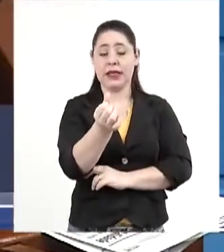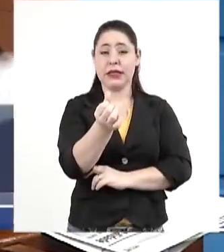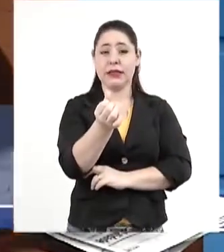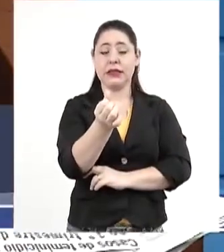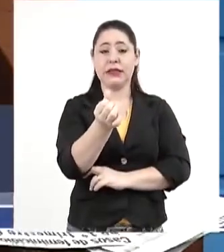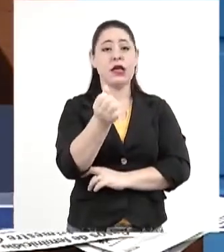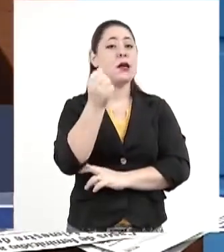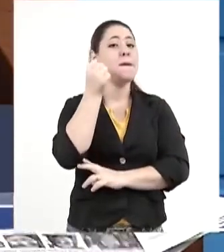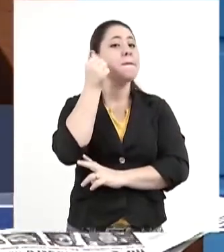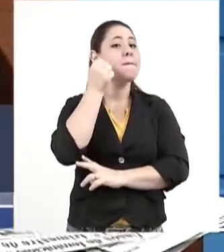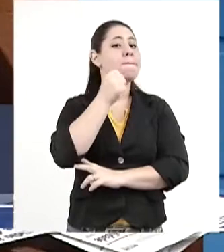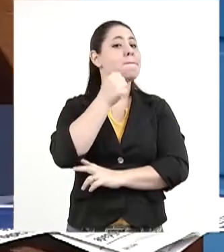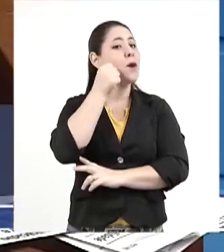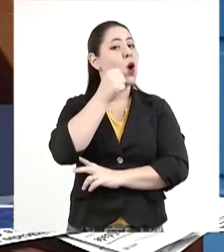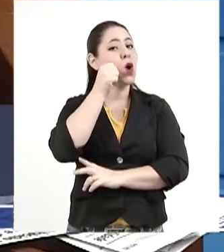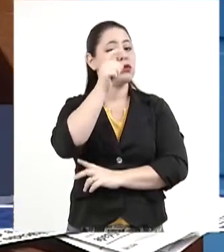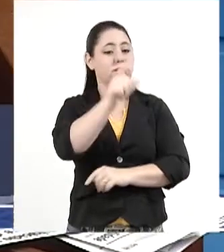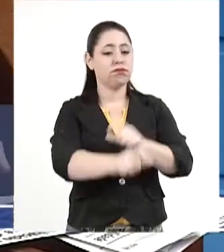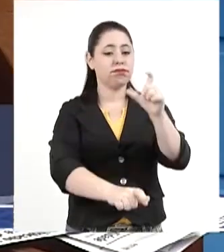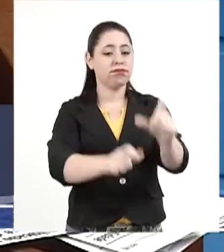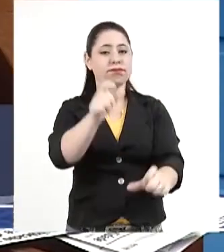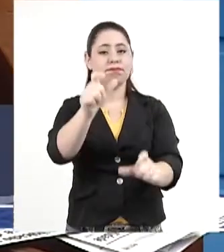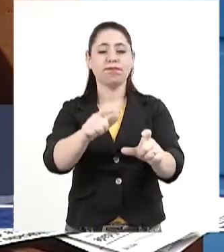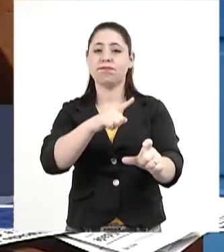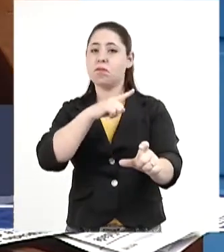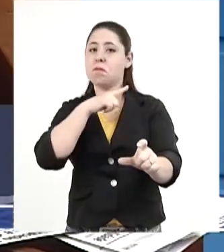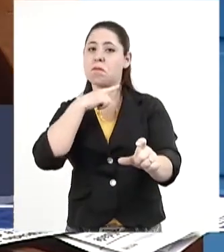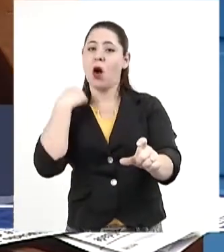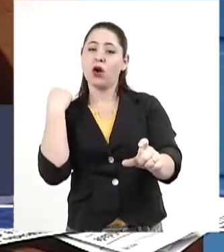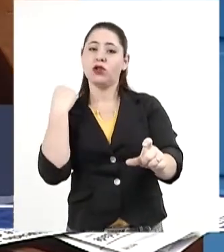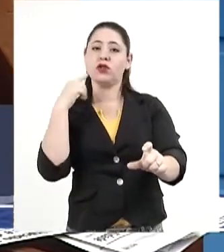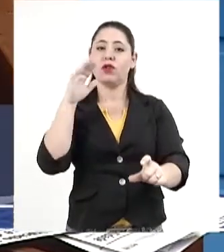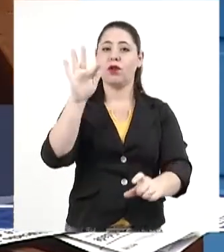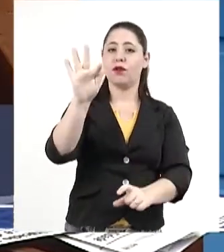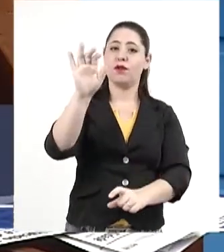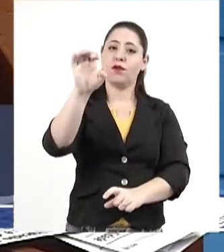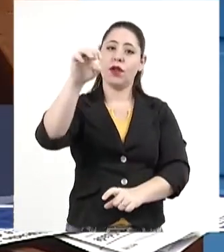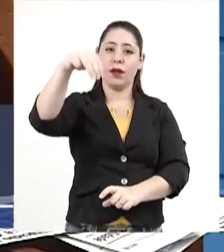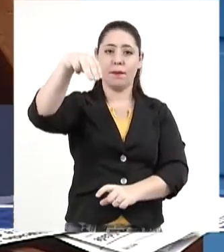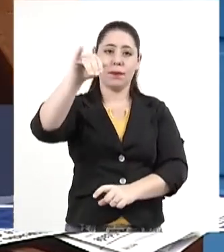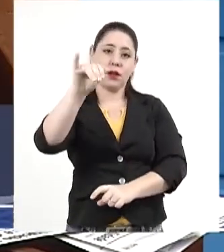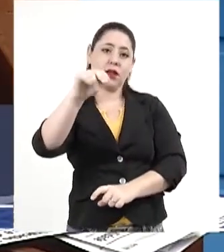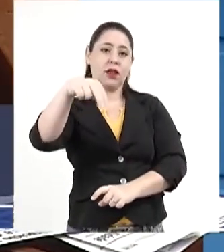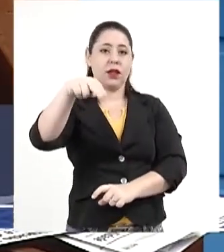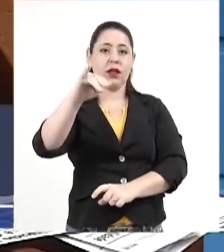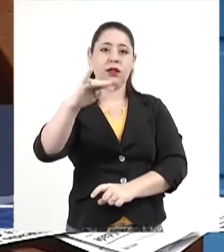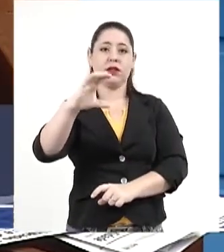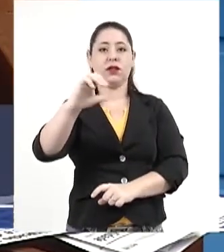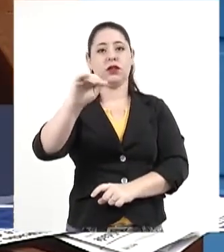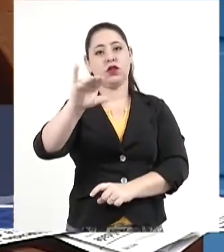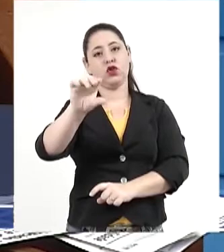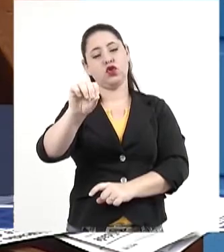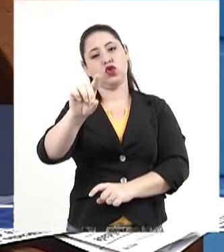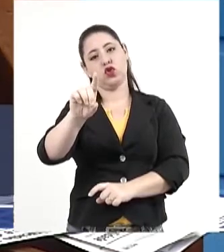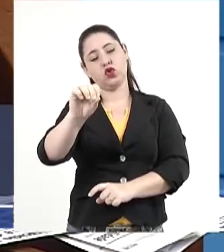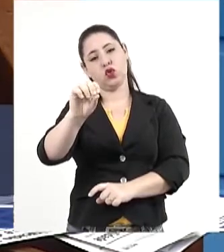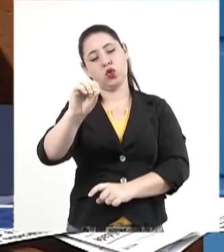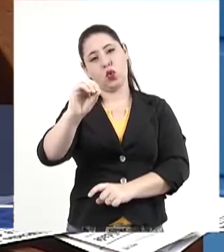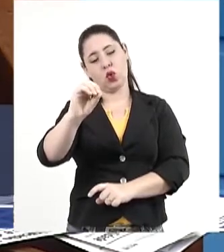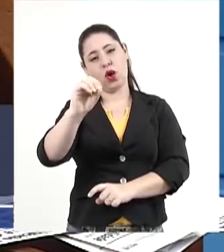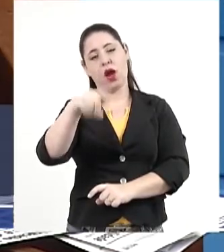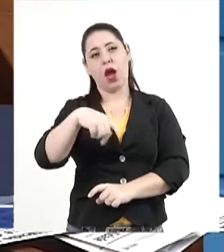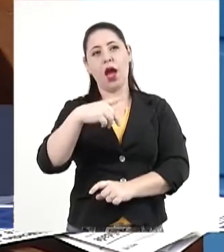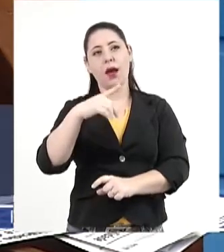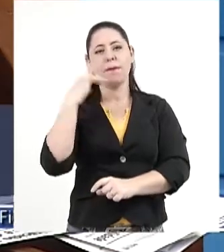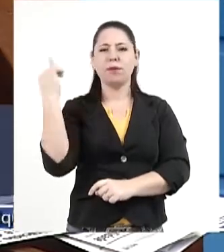de feminicídio. E é importante a gente ler os relatos sobre